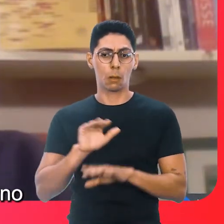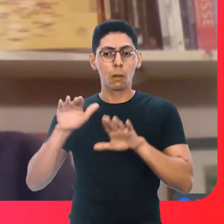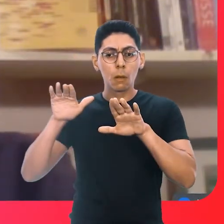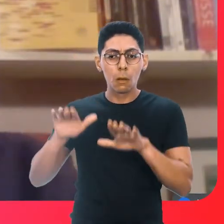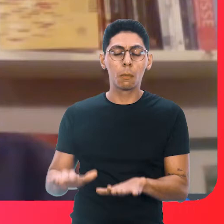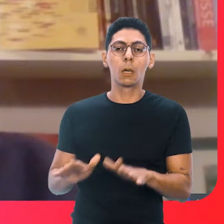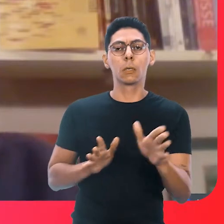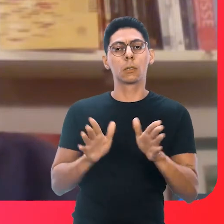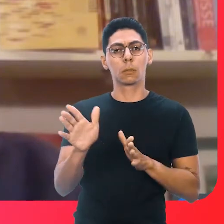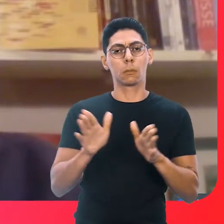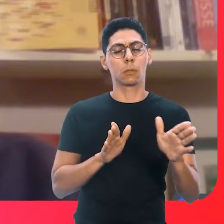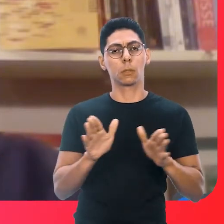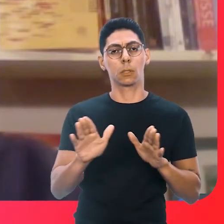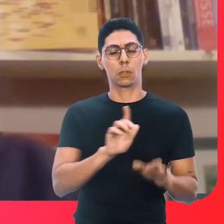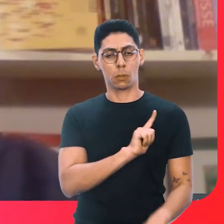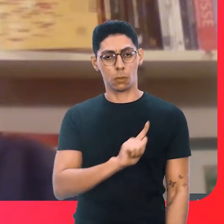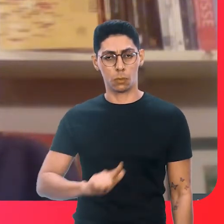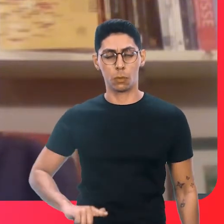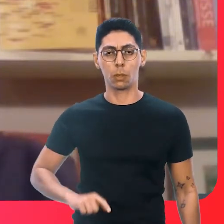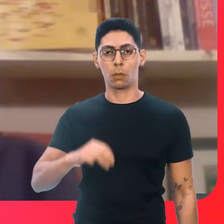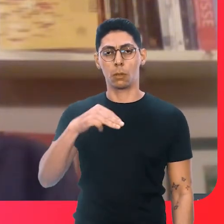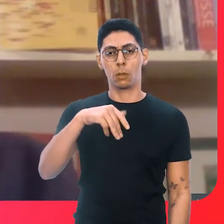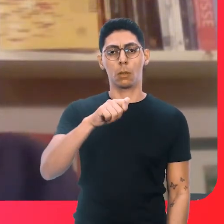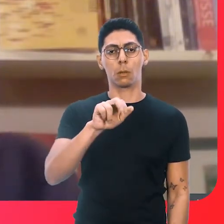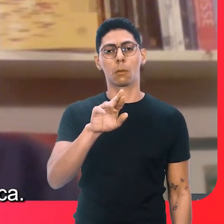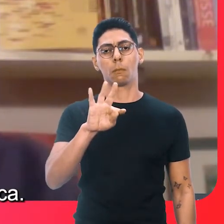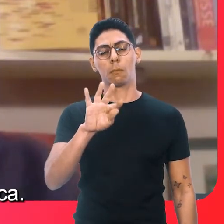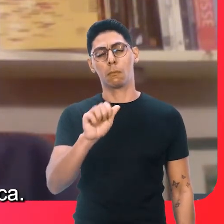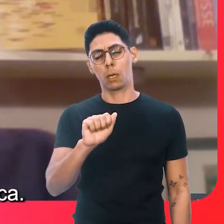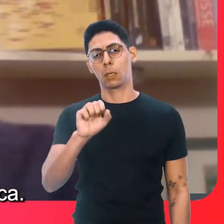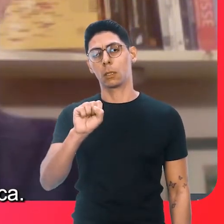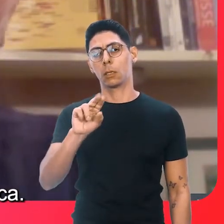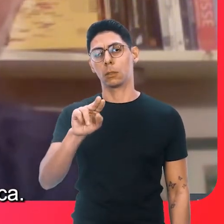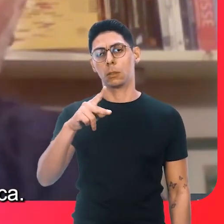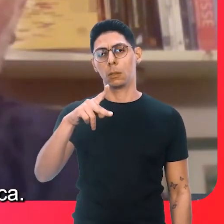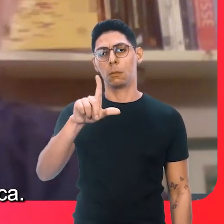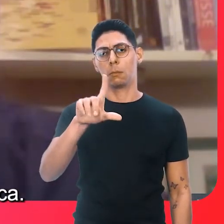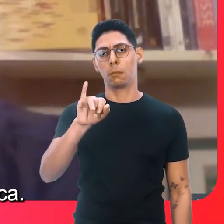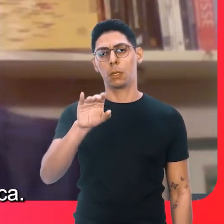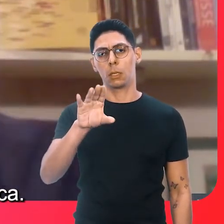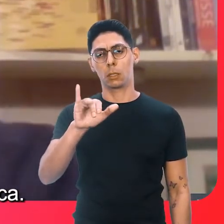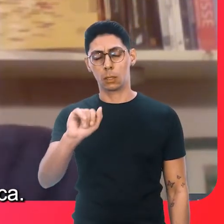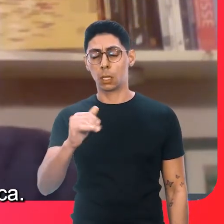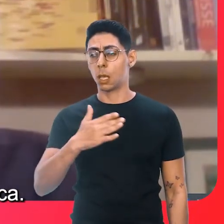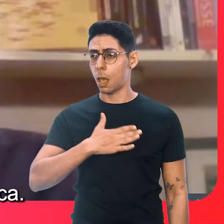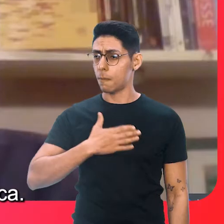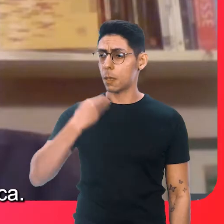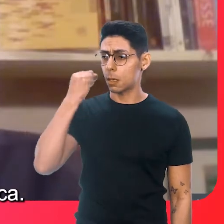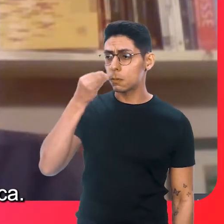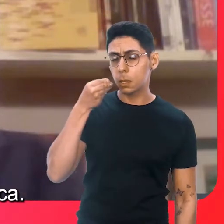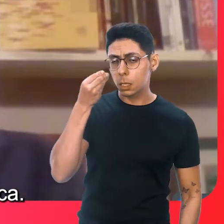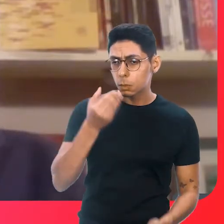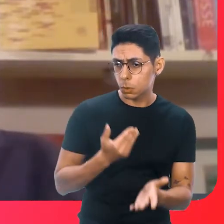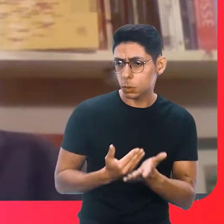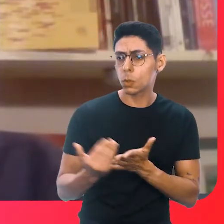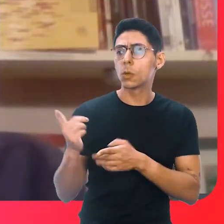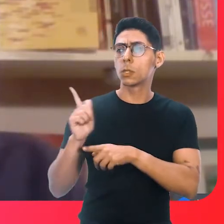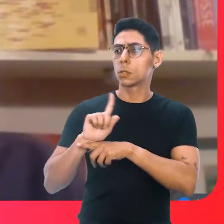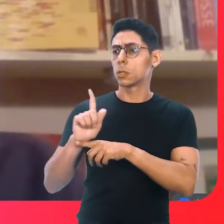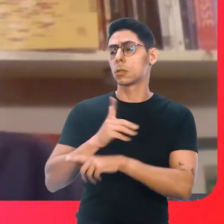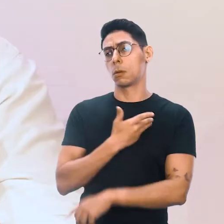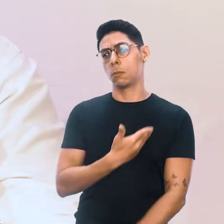no governo Marta Suplicy. Comecei assim essa minha experiência em gestão pública.